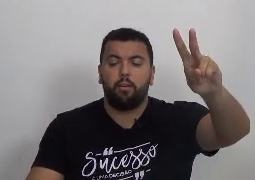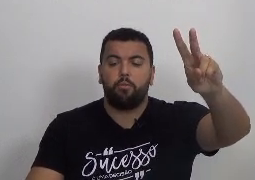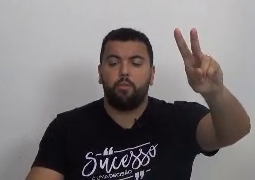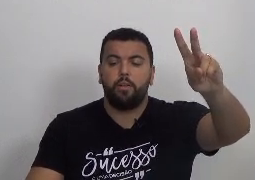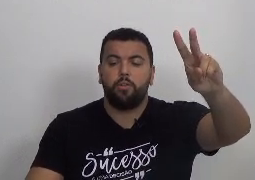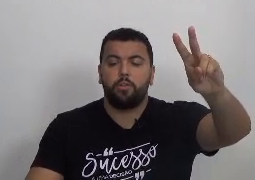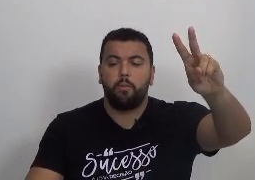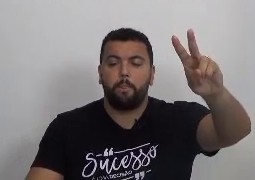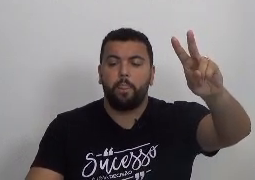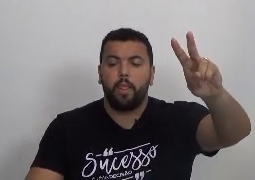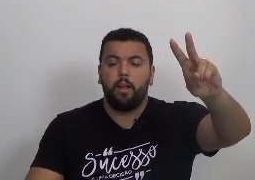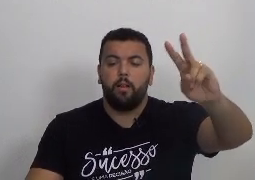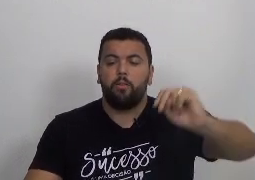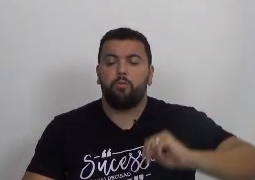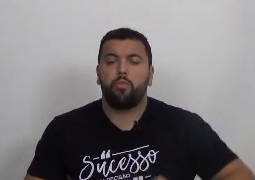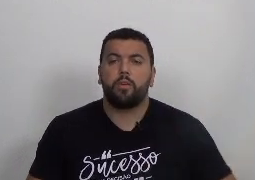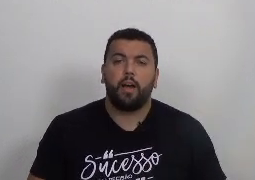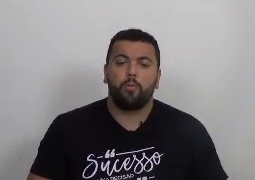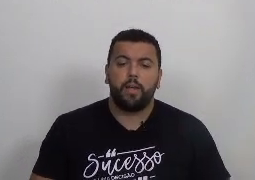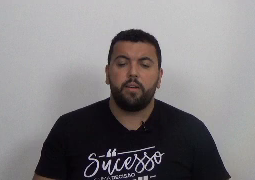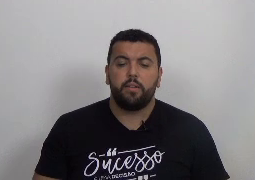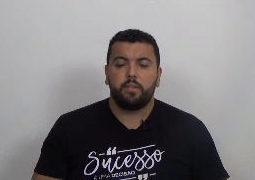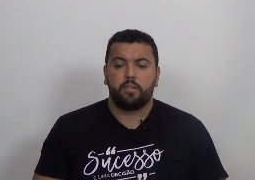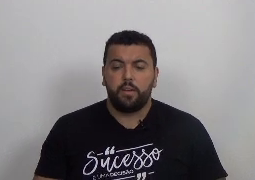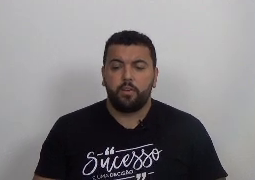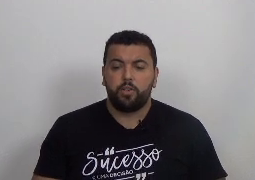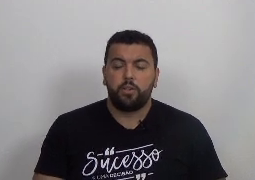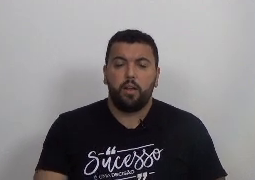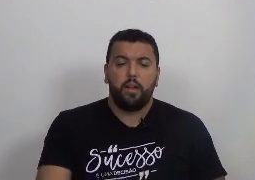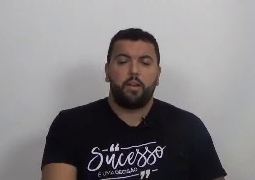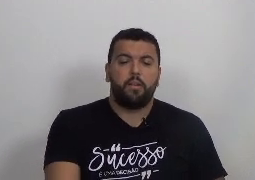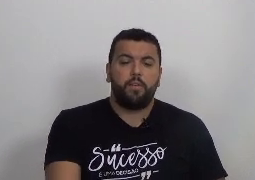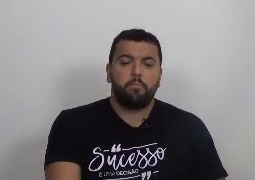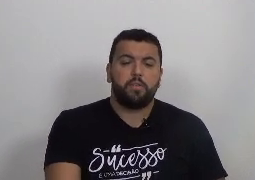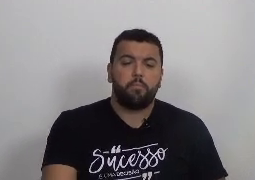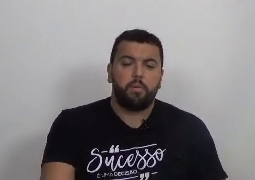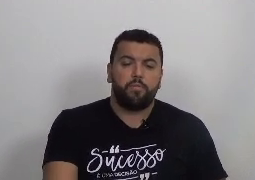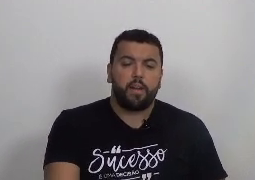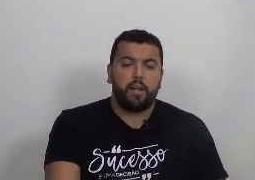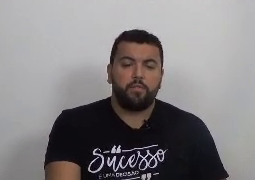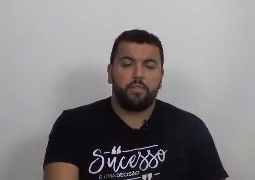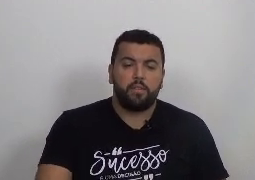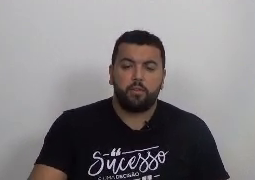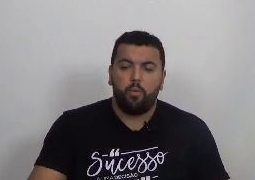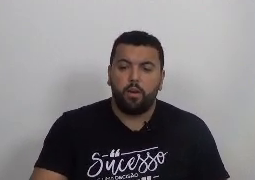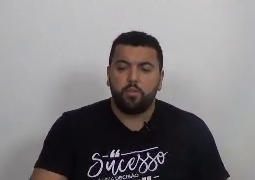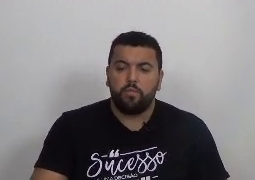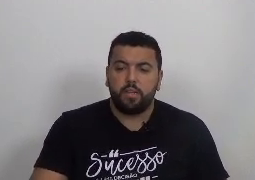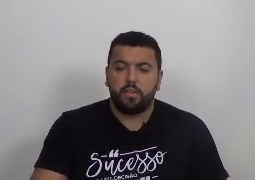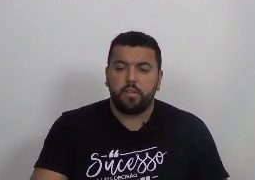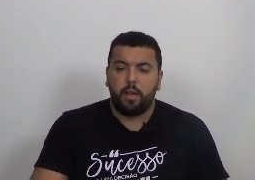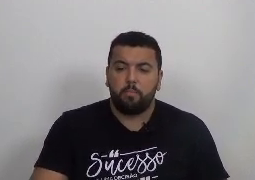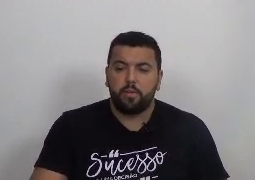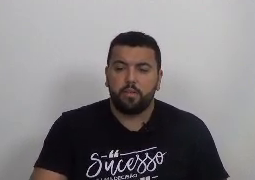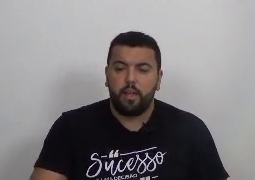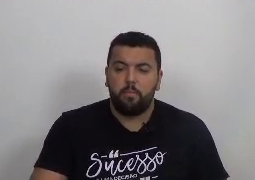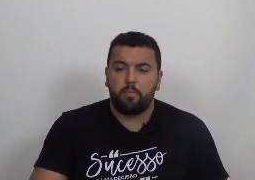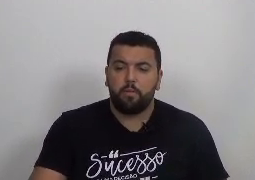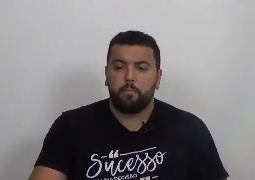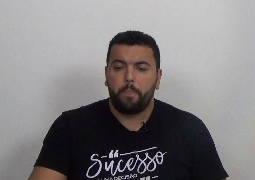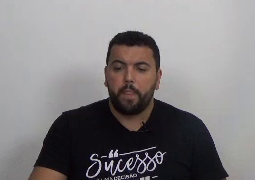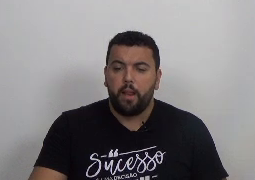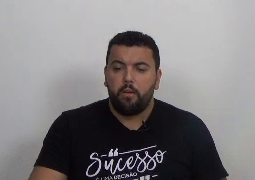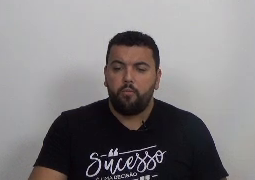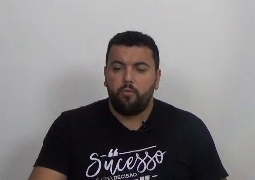chances tem porque eu quero dois num total de seis devemos simplificar de vez em quando de vez em sempre